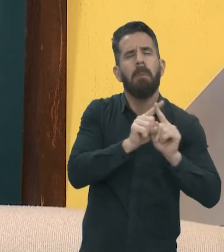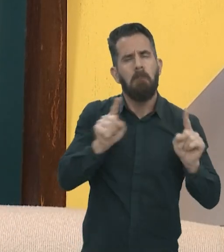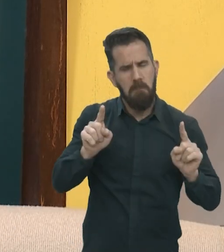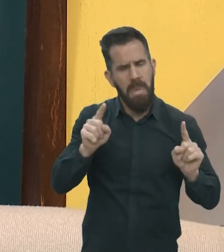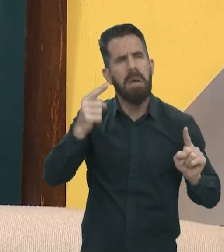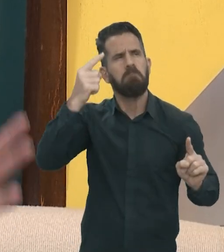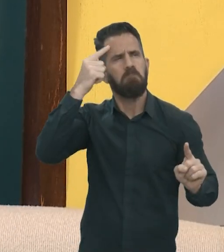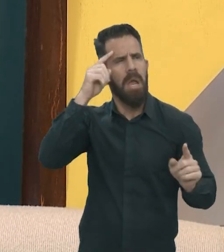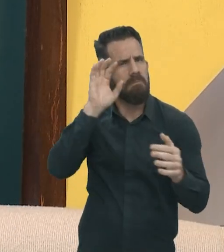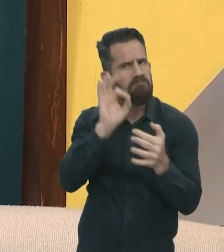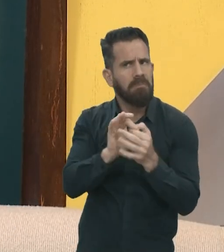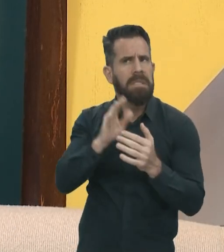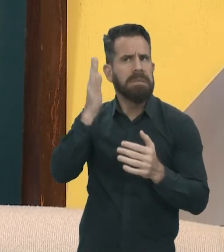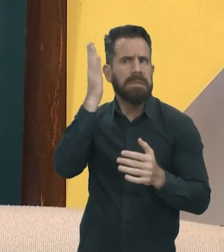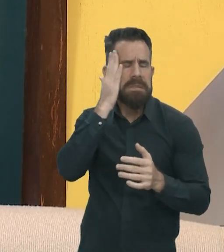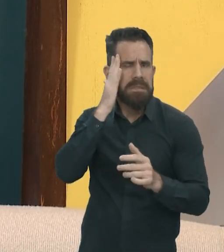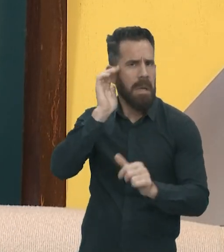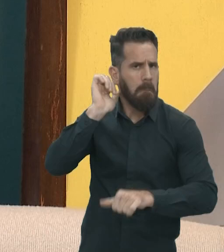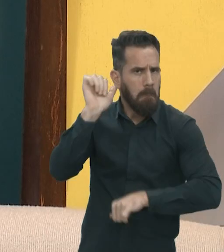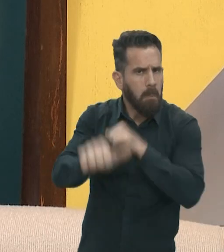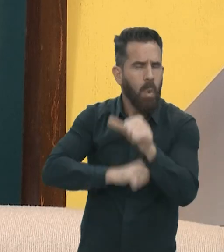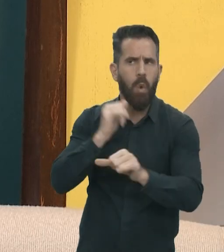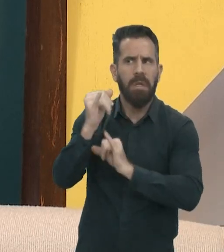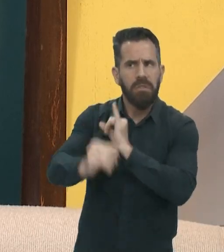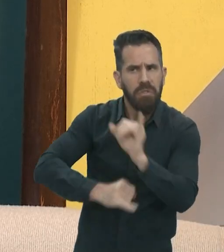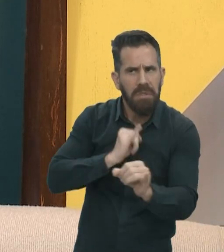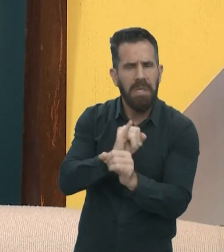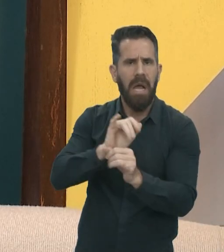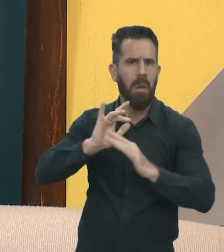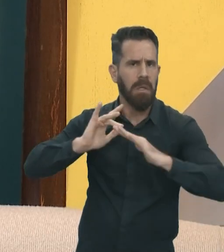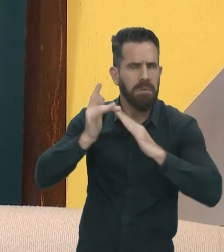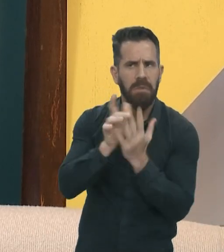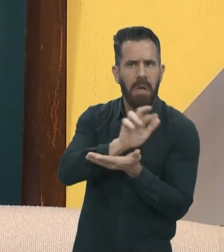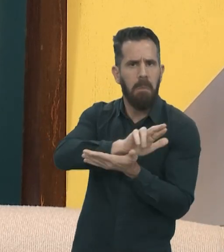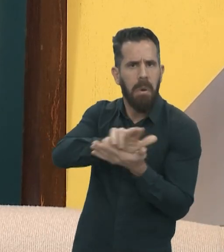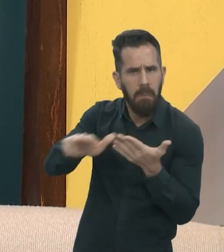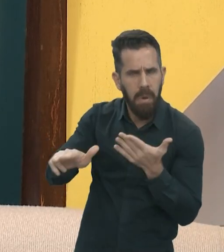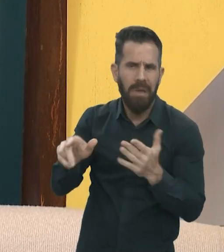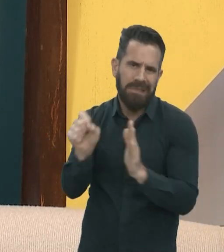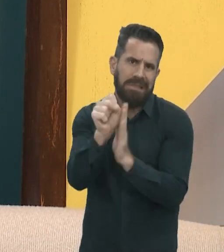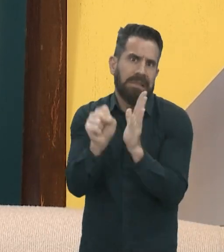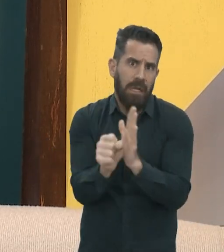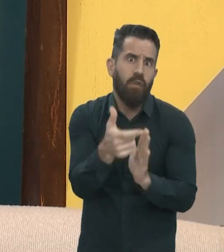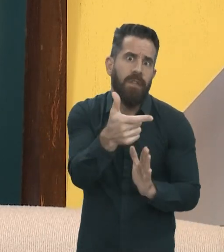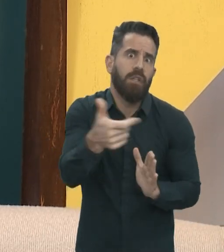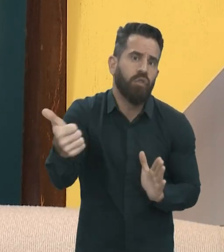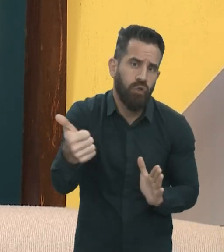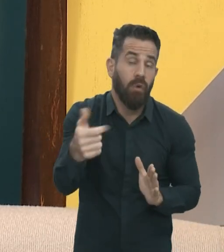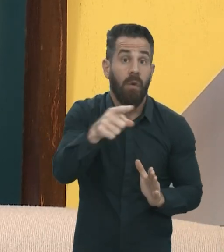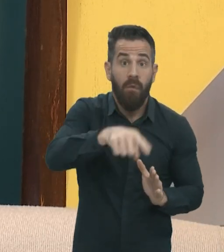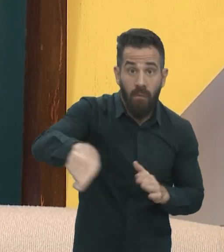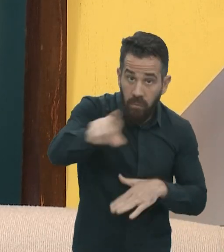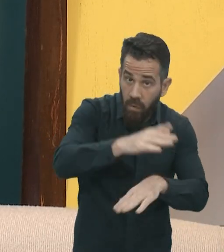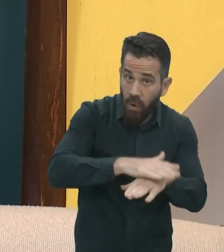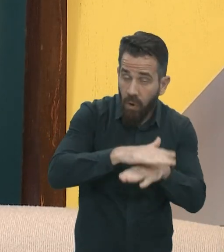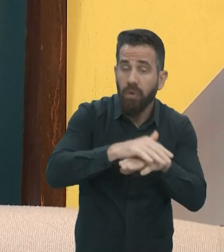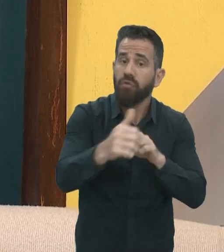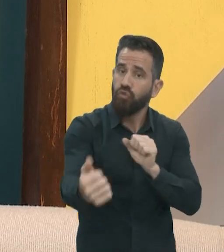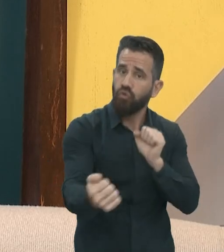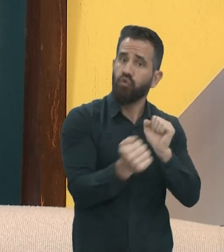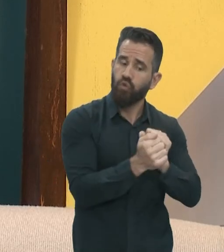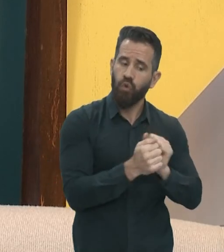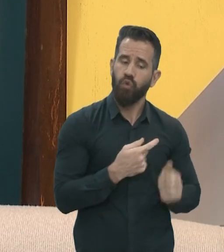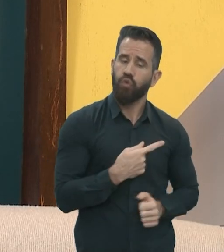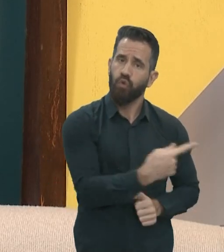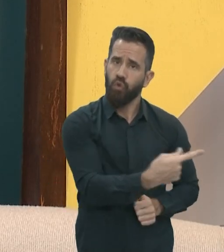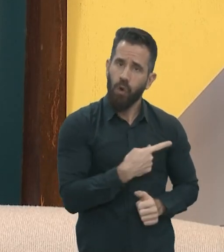mudanças digitais, né, dessa era que é o século XXI, e queremos que você venha fazer parte conosco dessa nova gestão. Nós